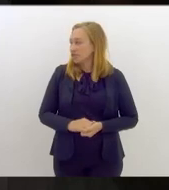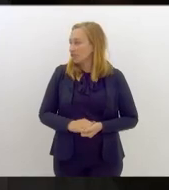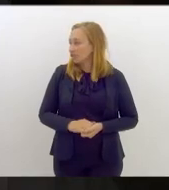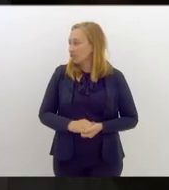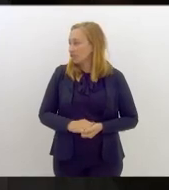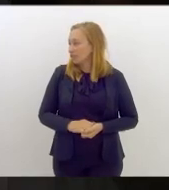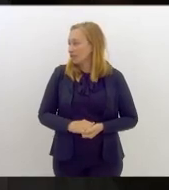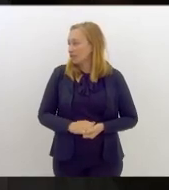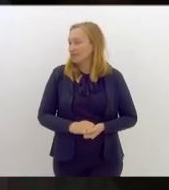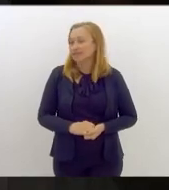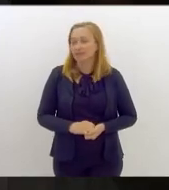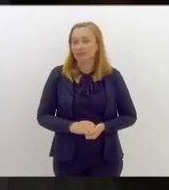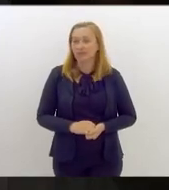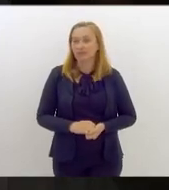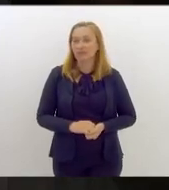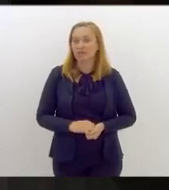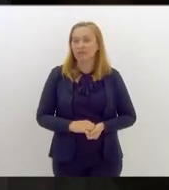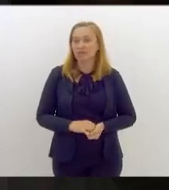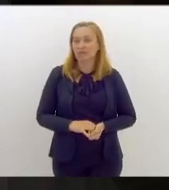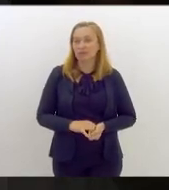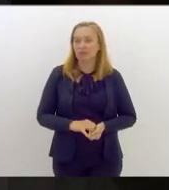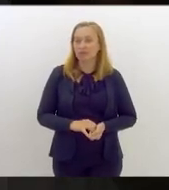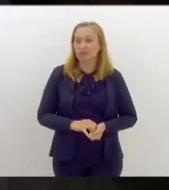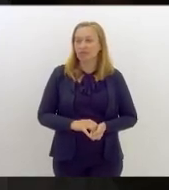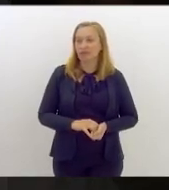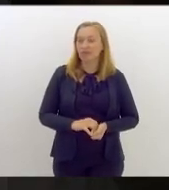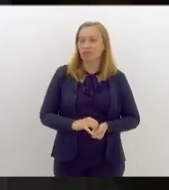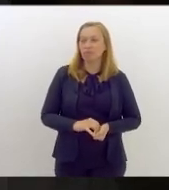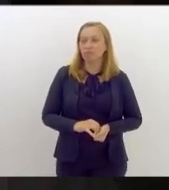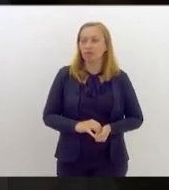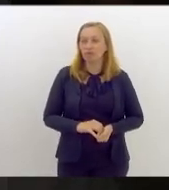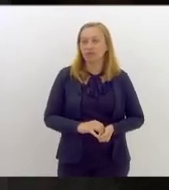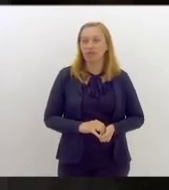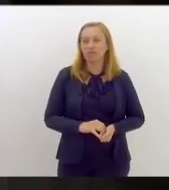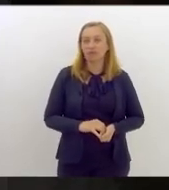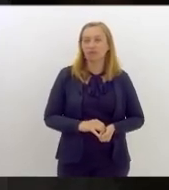o ministro Gilmar Mendes